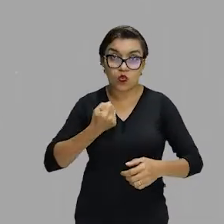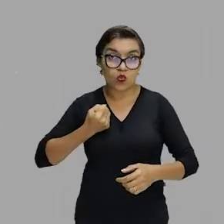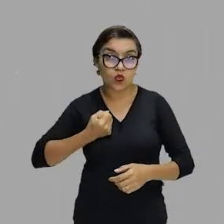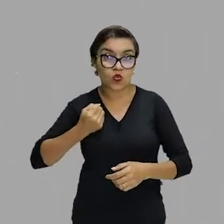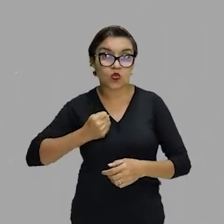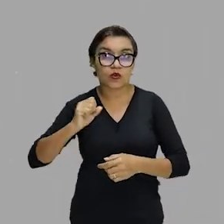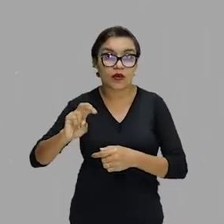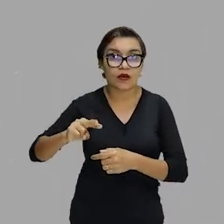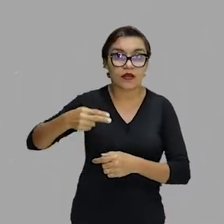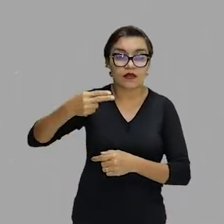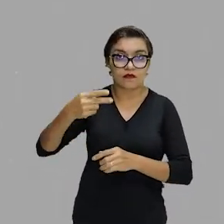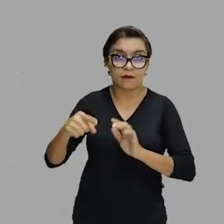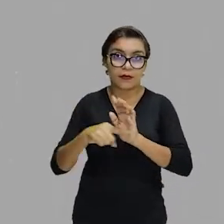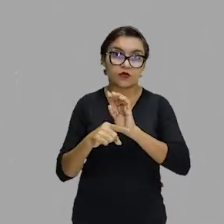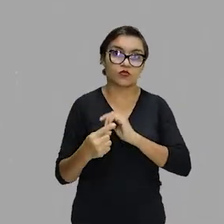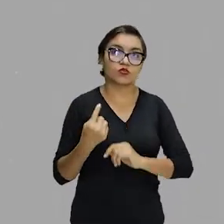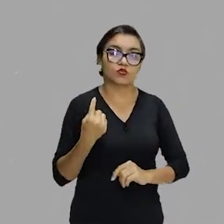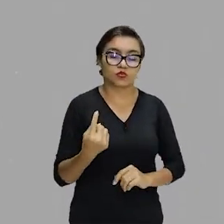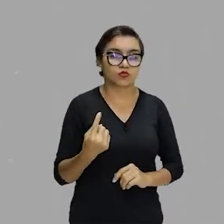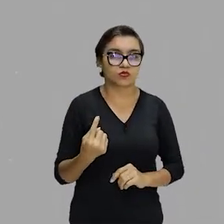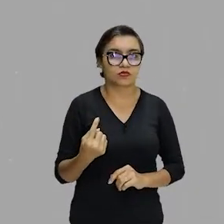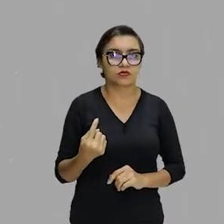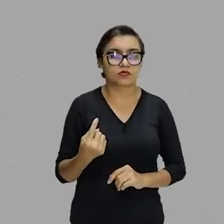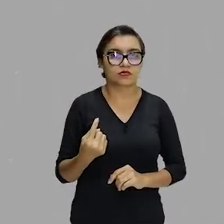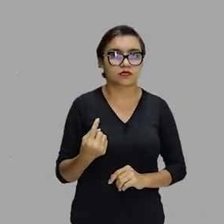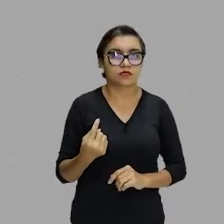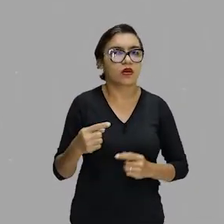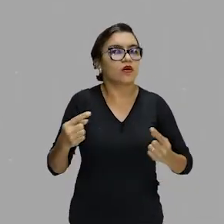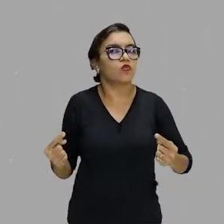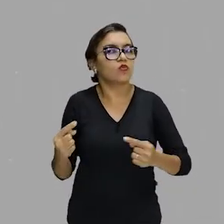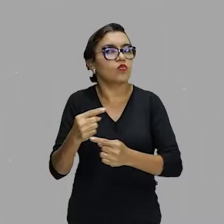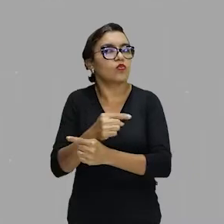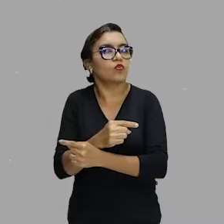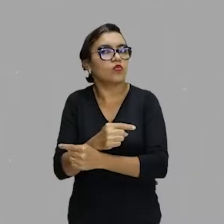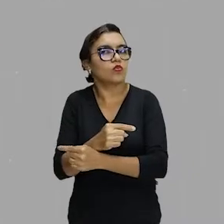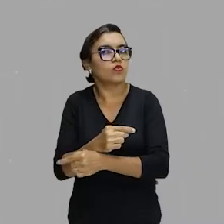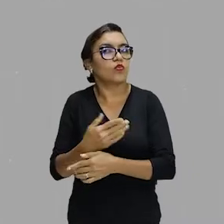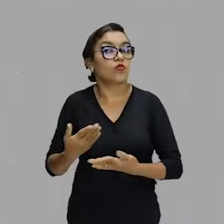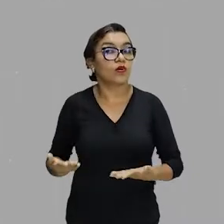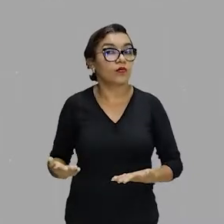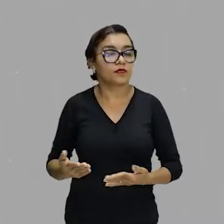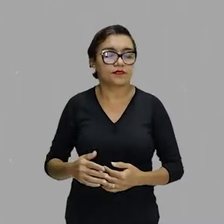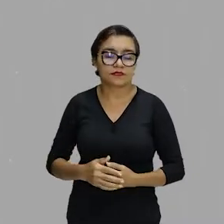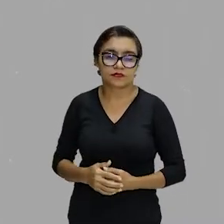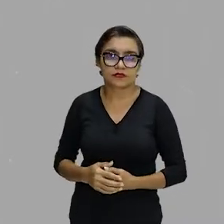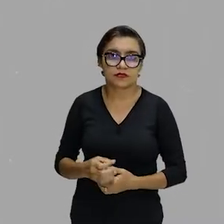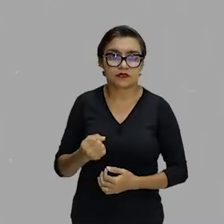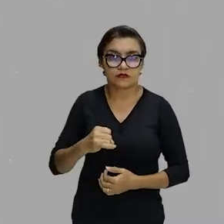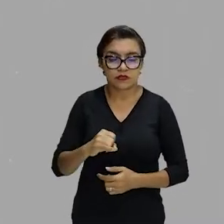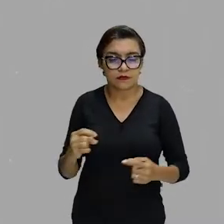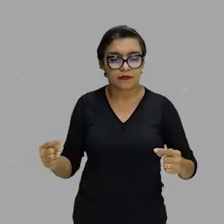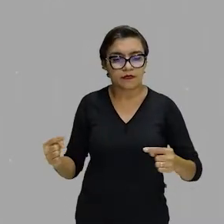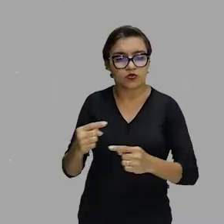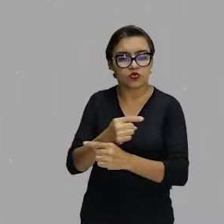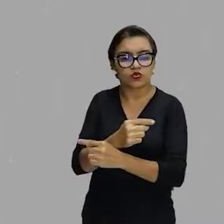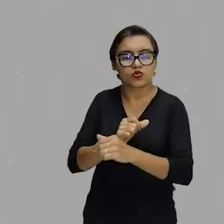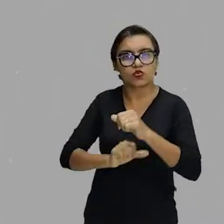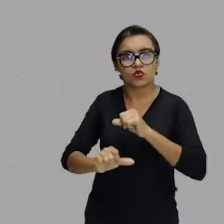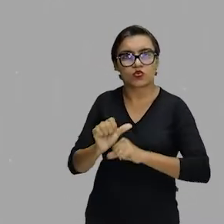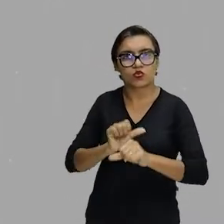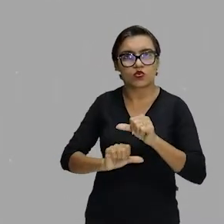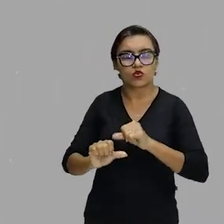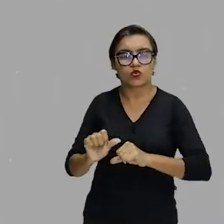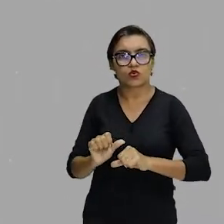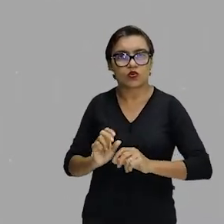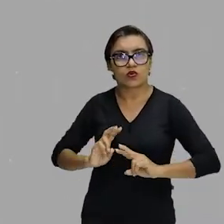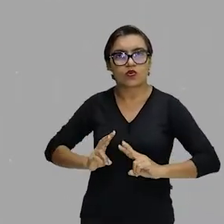ao expoente menos 1. Quem é o inverso do 1? Se você for inverter, vai